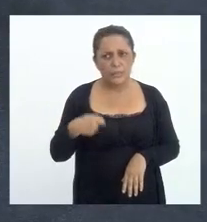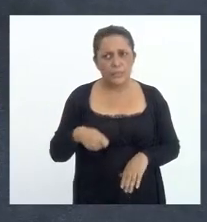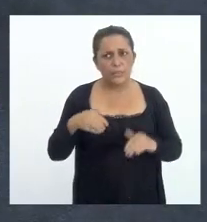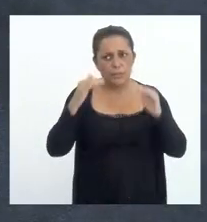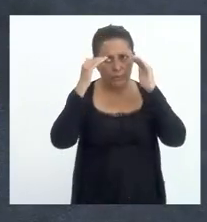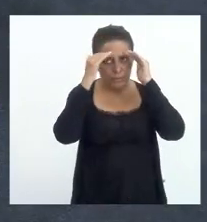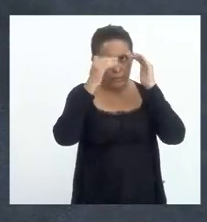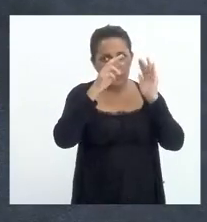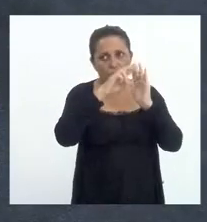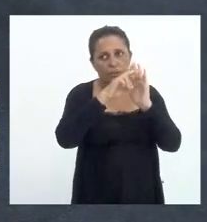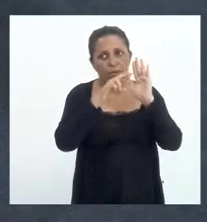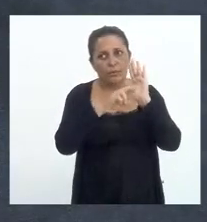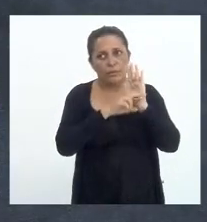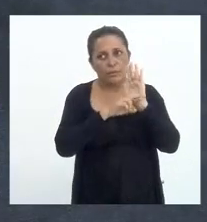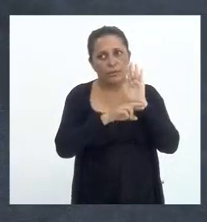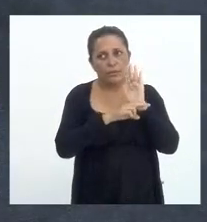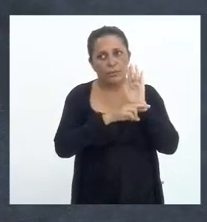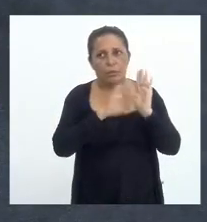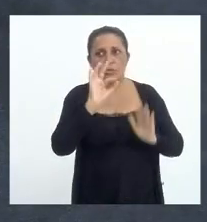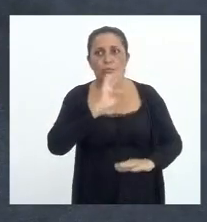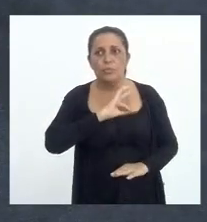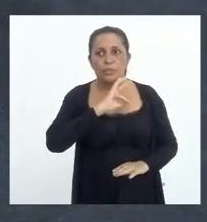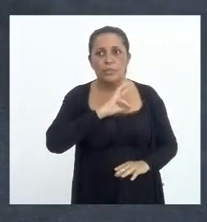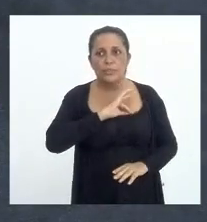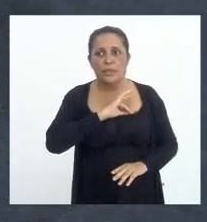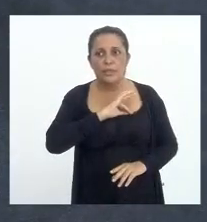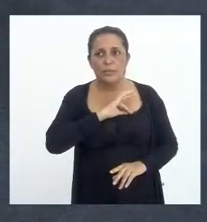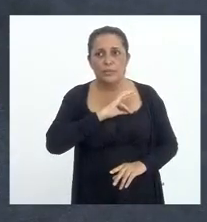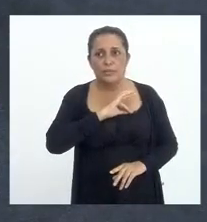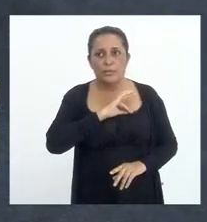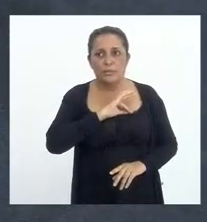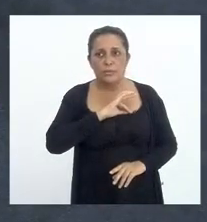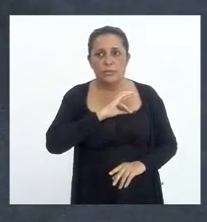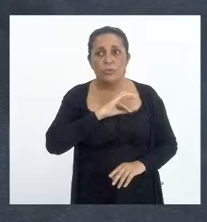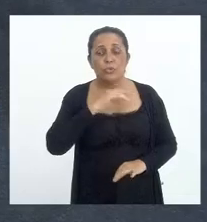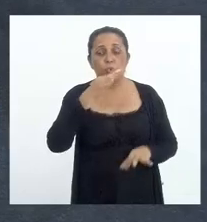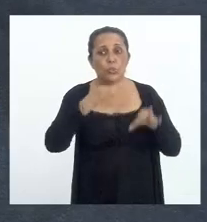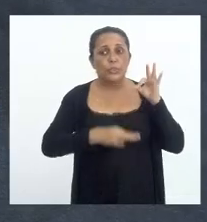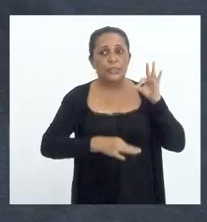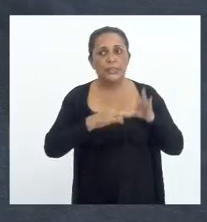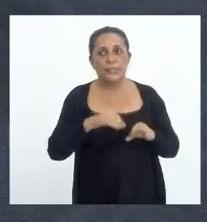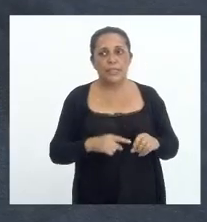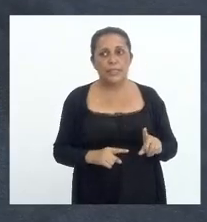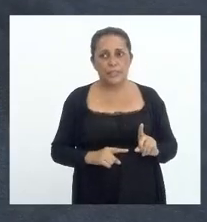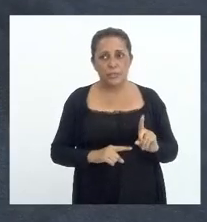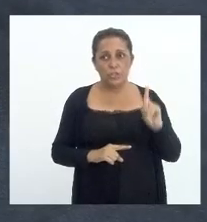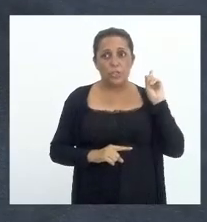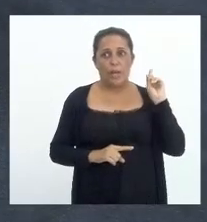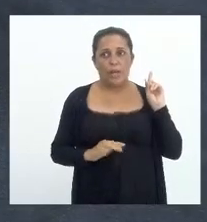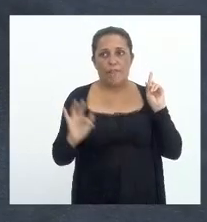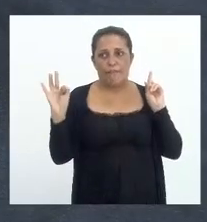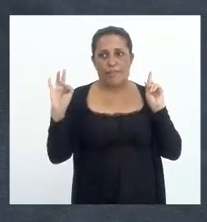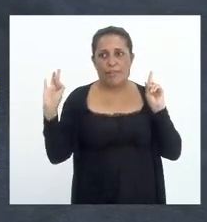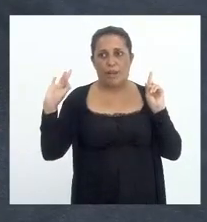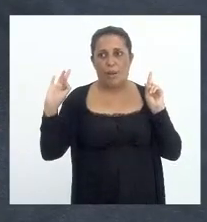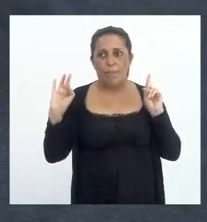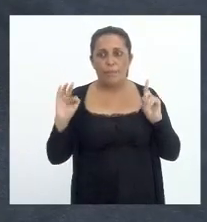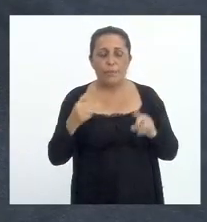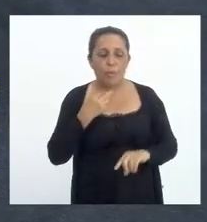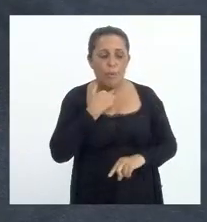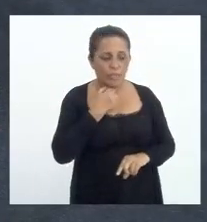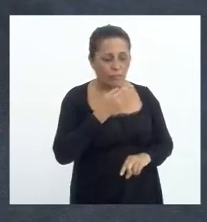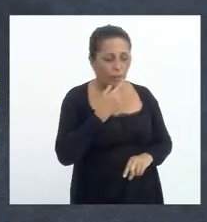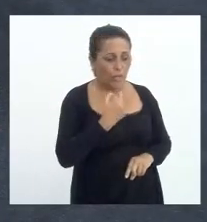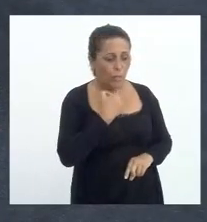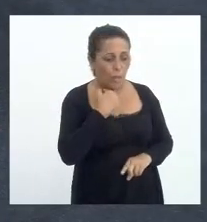foram postas para os policiais de lá, para a polícia judiciária de lá. Então, ele não pode dizer isso aqui não pode, se